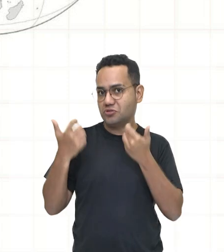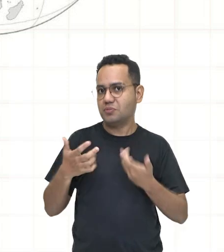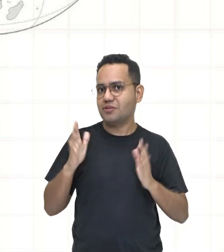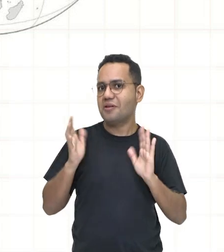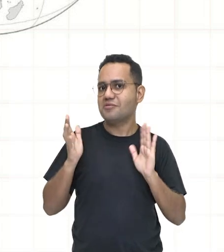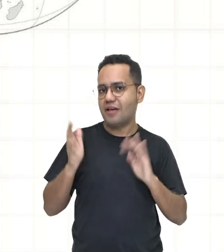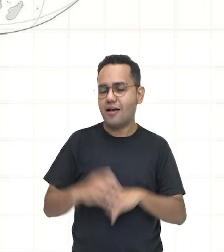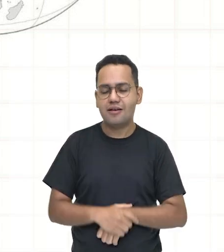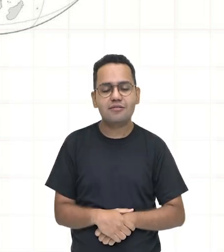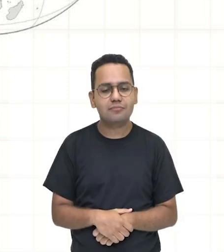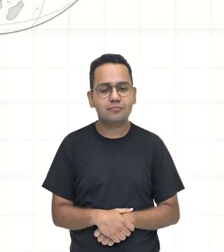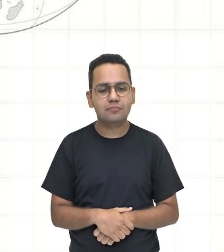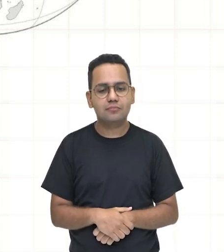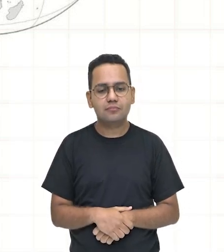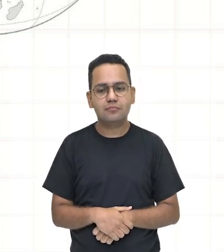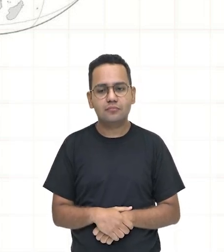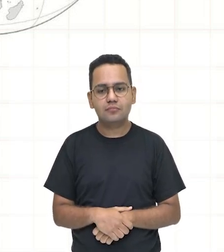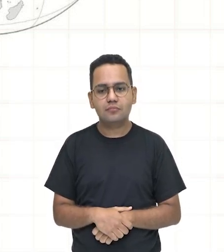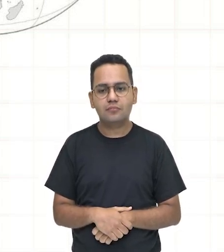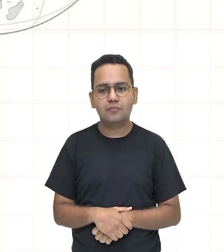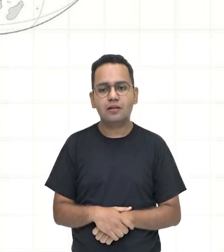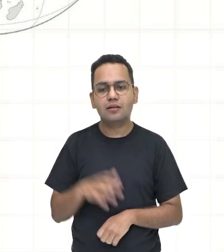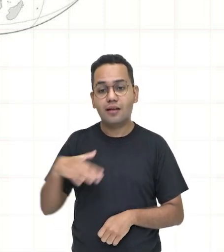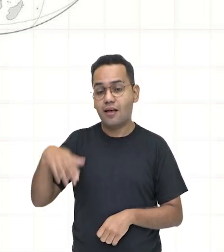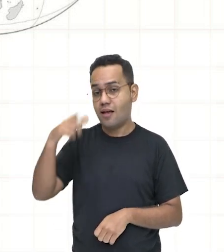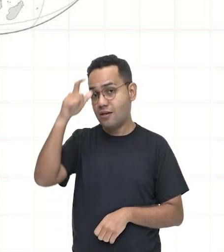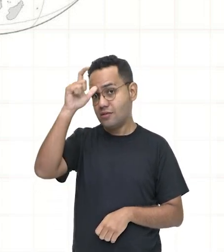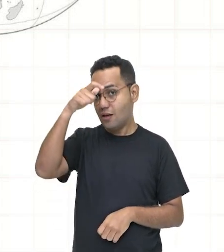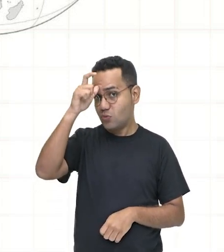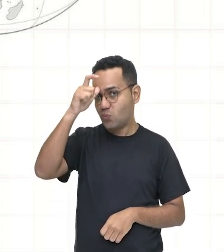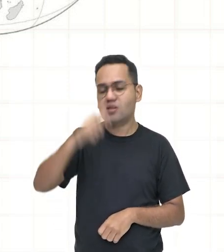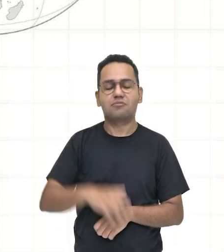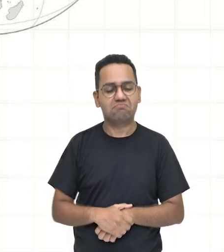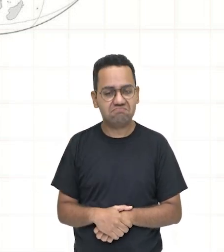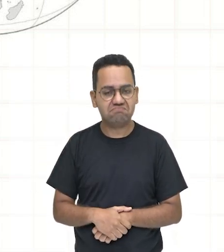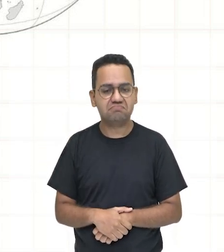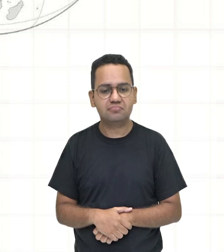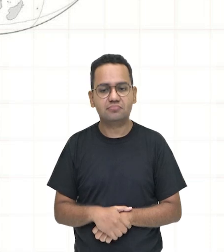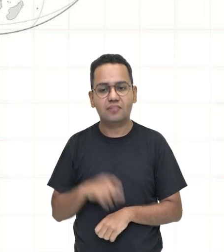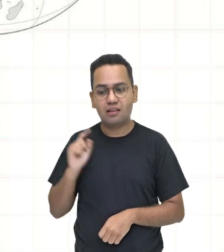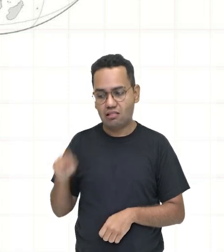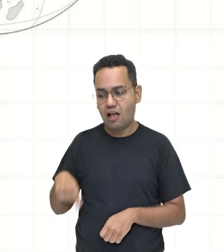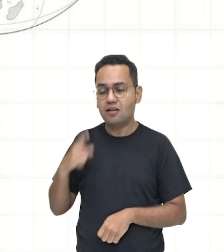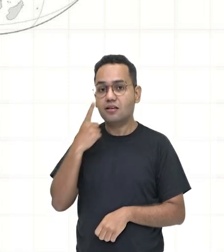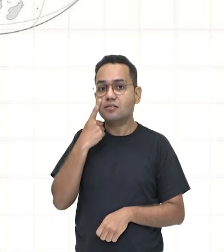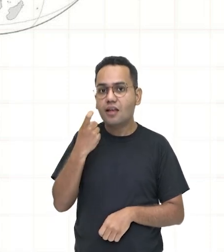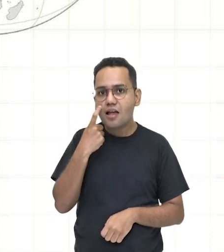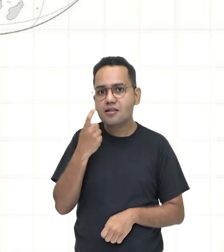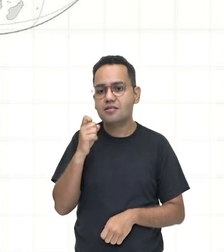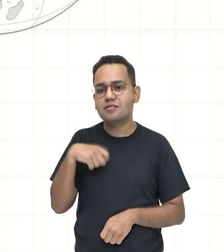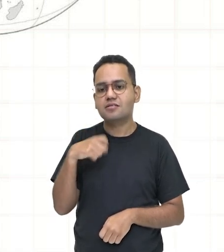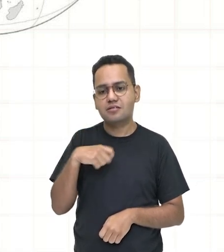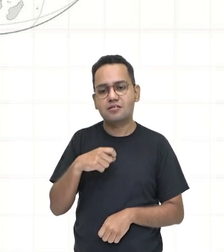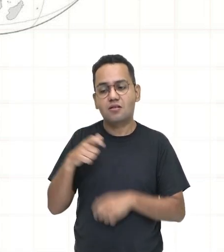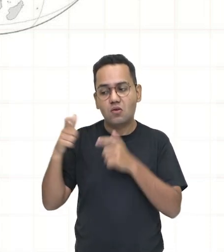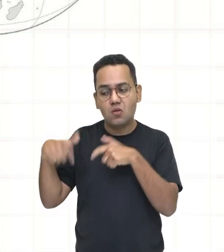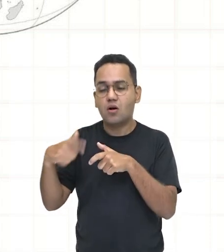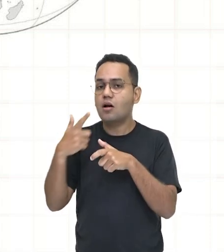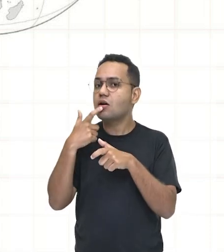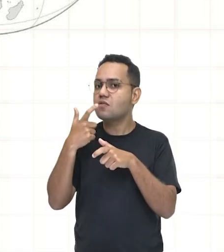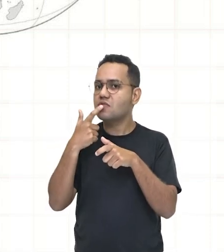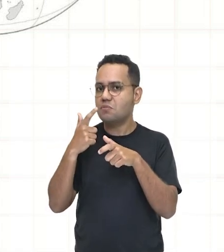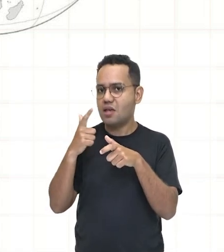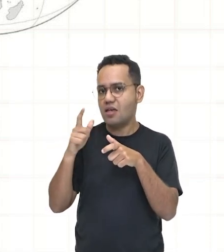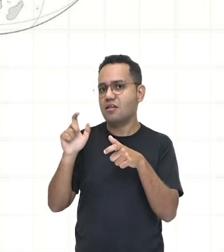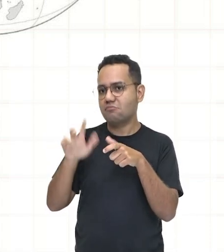sobre essas questões na Turquia, né, gente? O que é bastante interessante de se observar. Nós moramos,